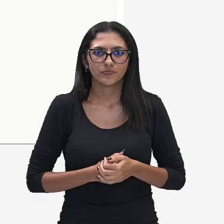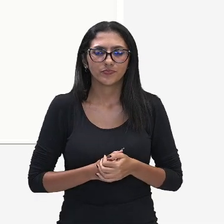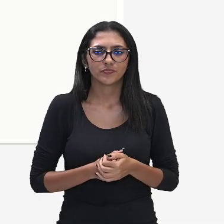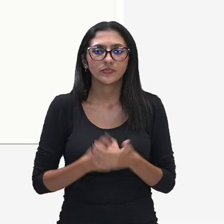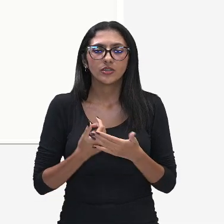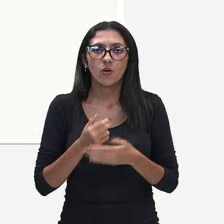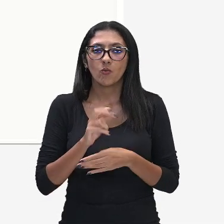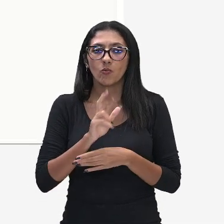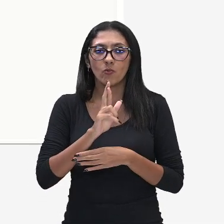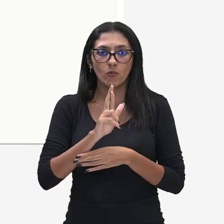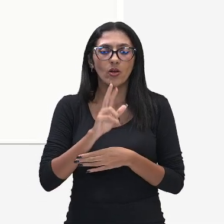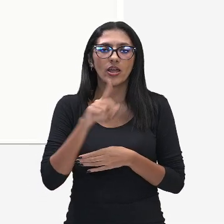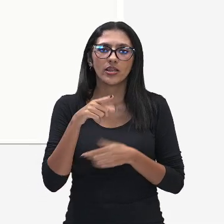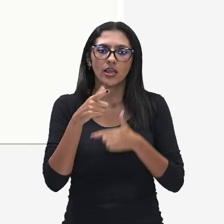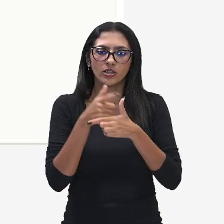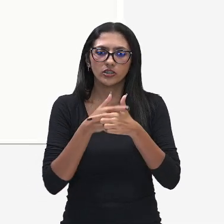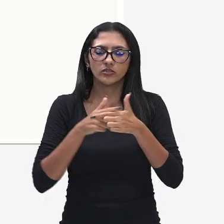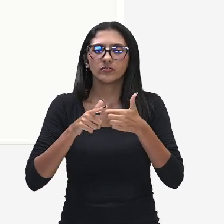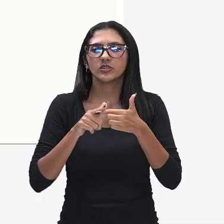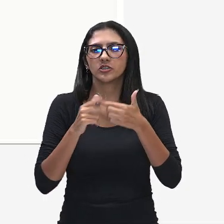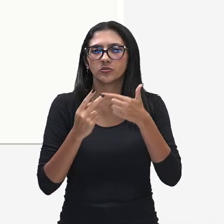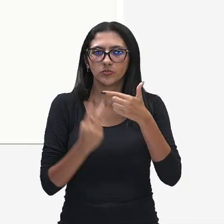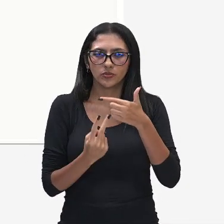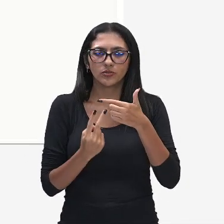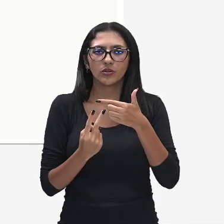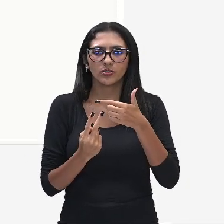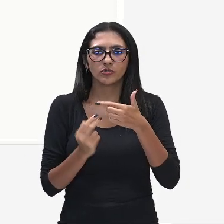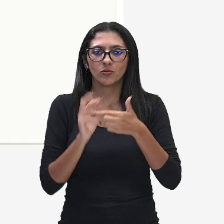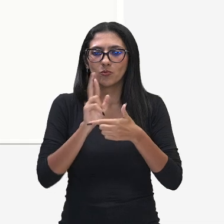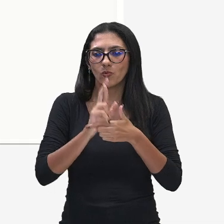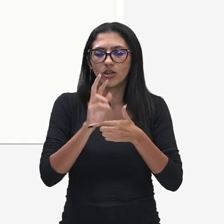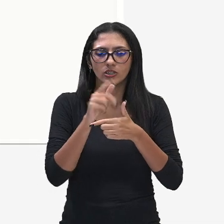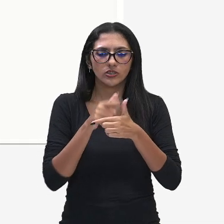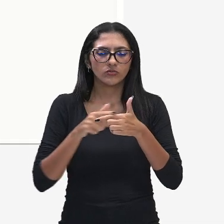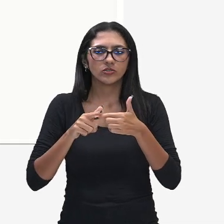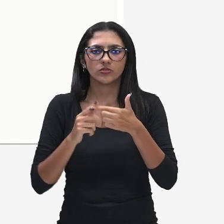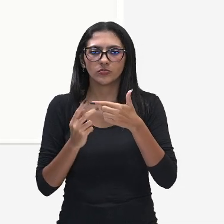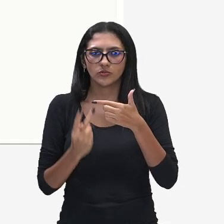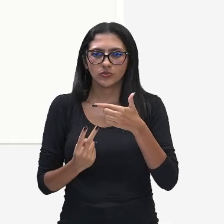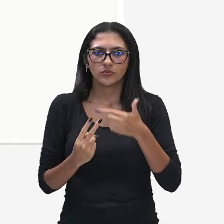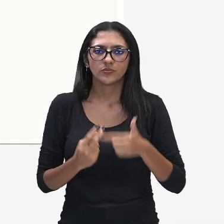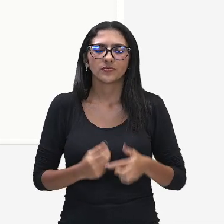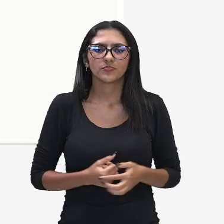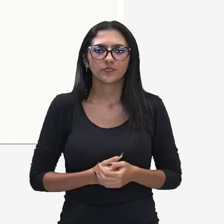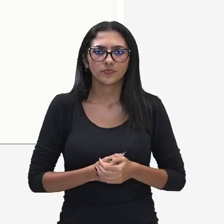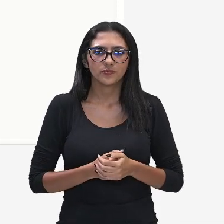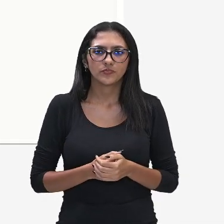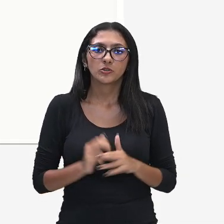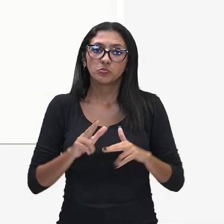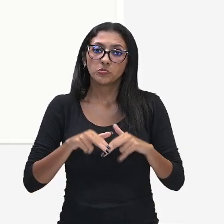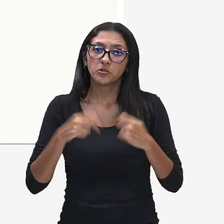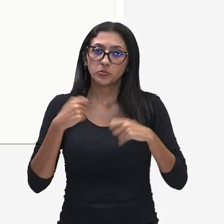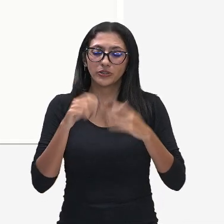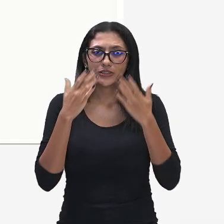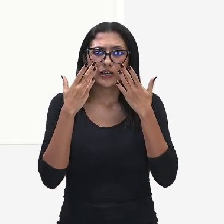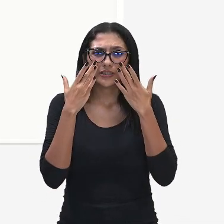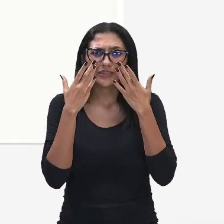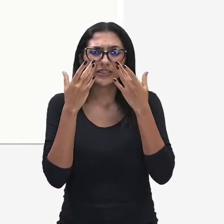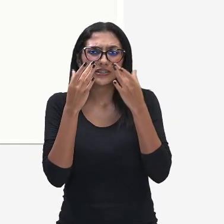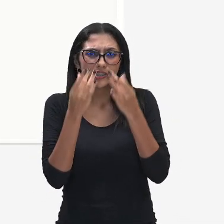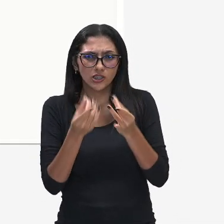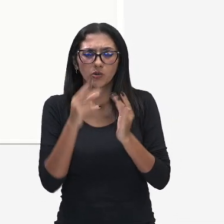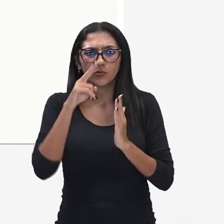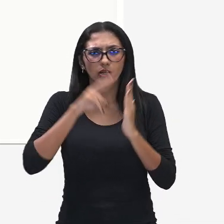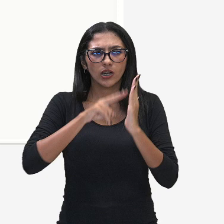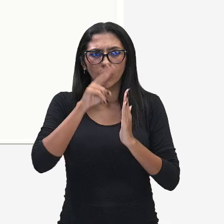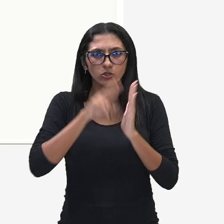raio será a metade do diâmetro, tá? Então, é muito importante que vocês leiam com bastante atenção o